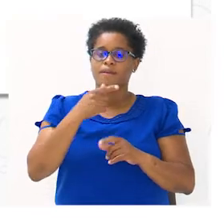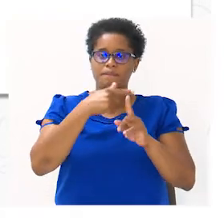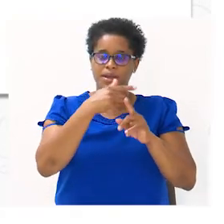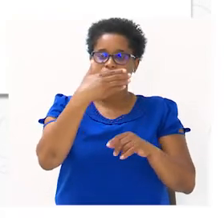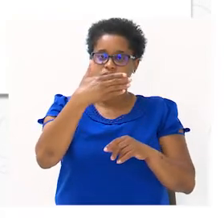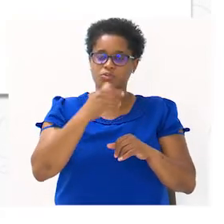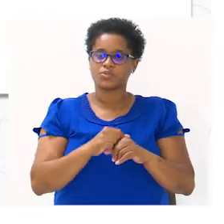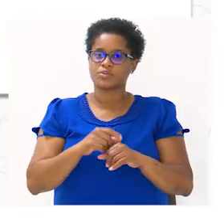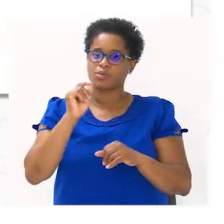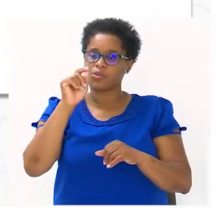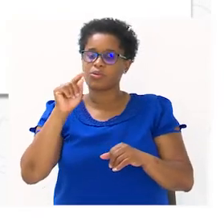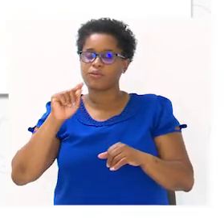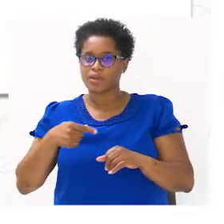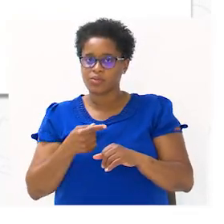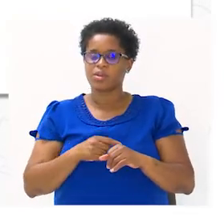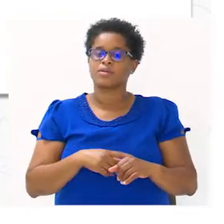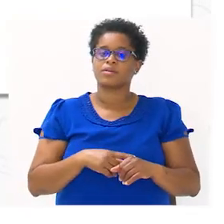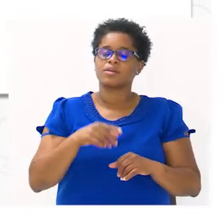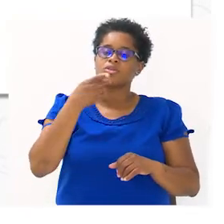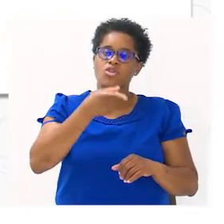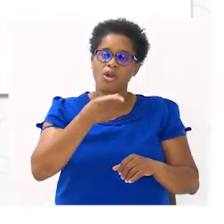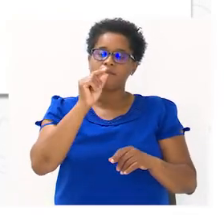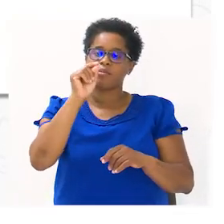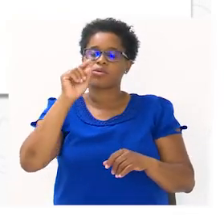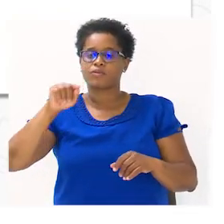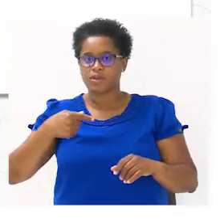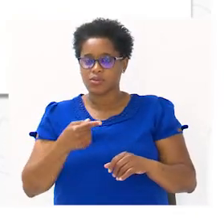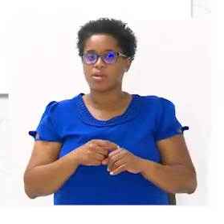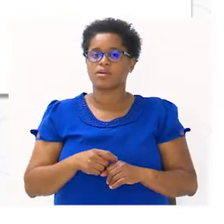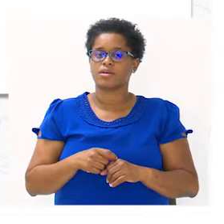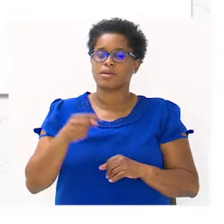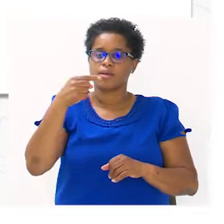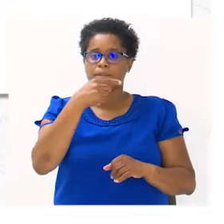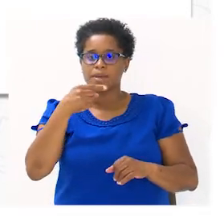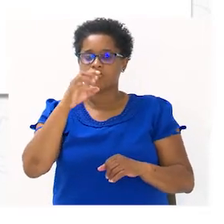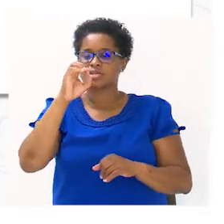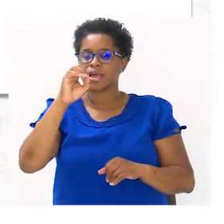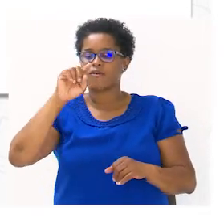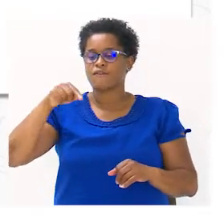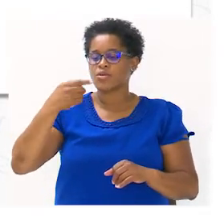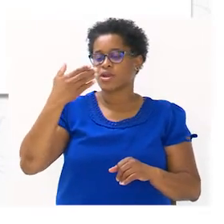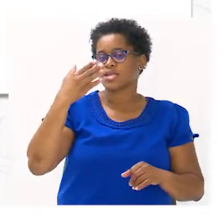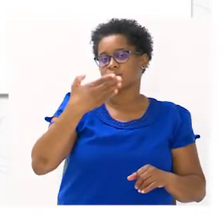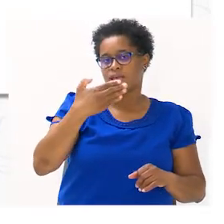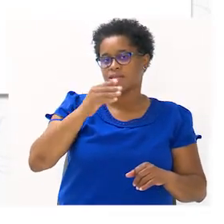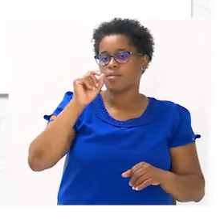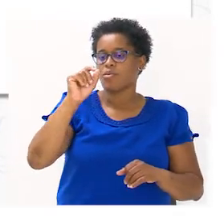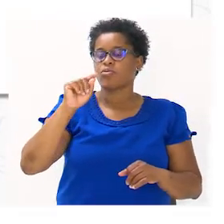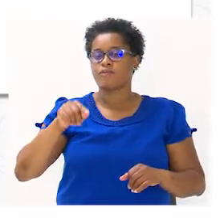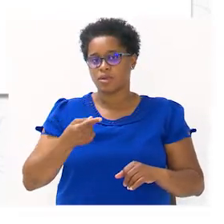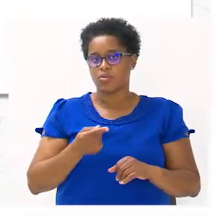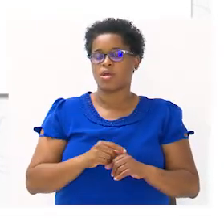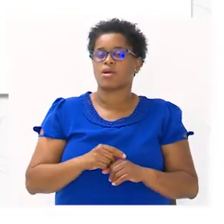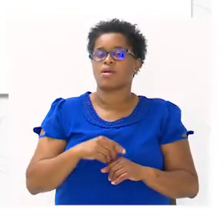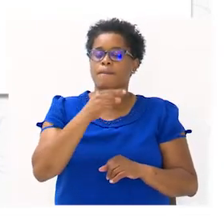e vírgula, mais 1, ponto e vírgula, 9, ponto e vírgula, menos